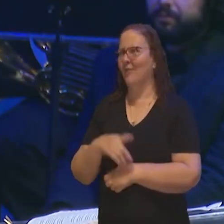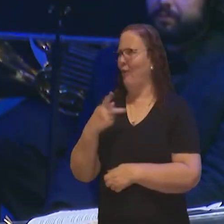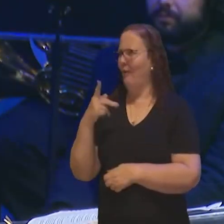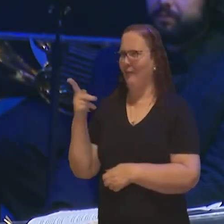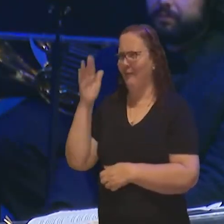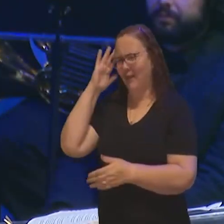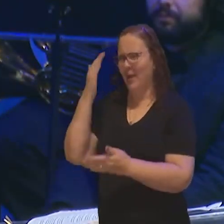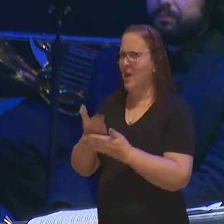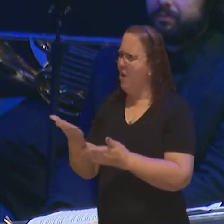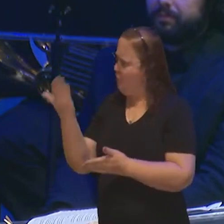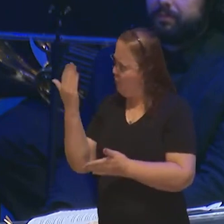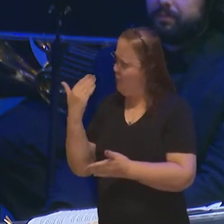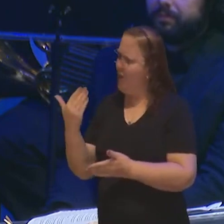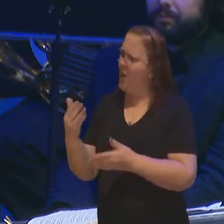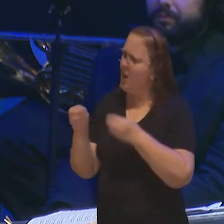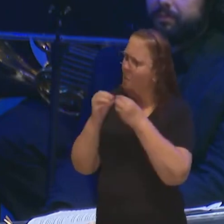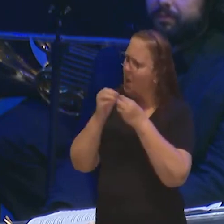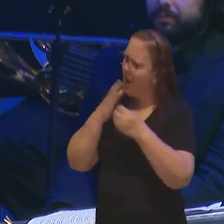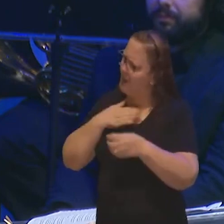Chega perto de mim.